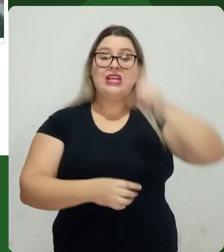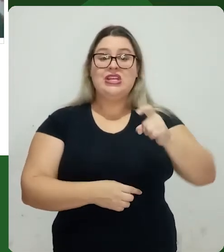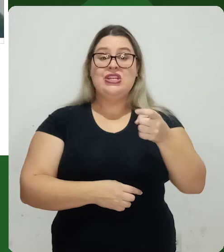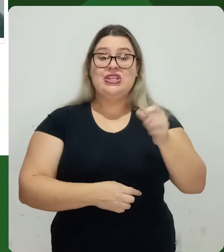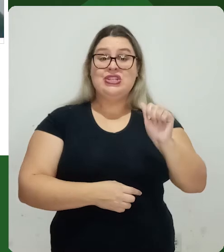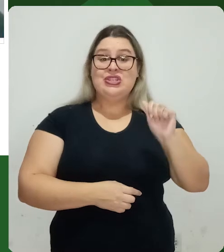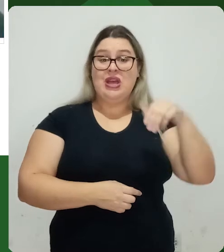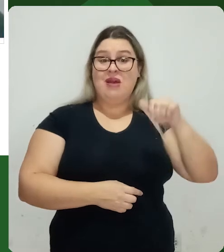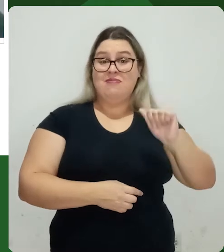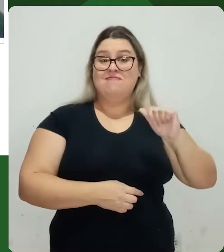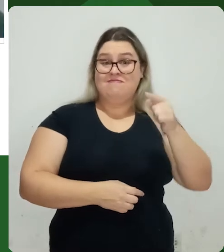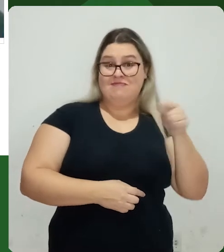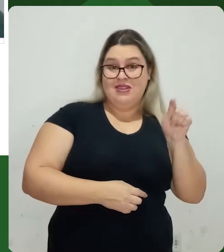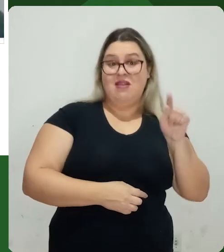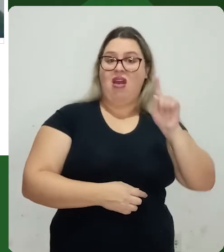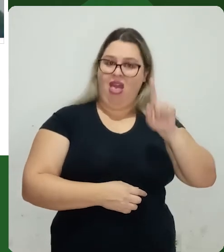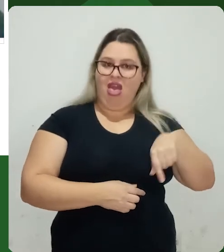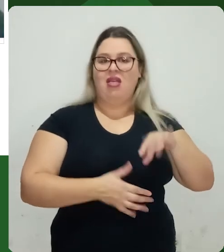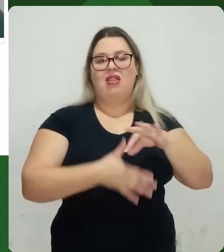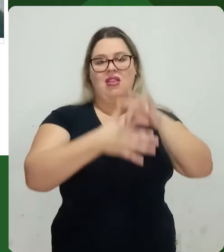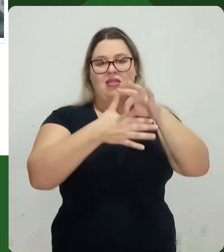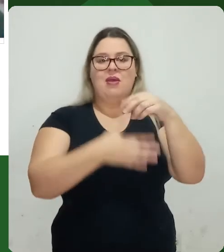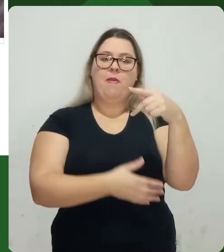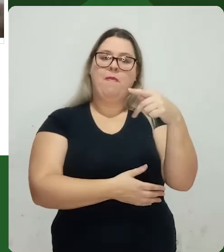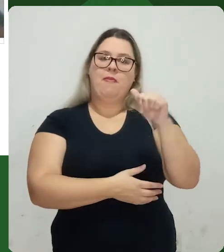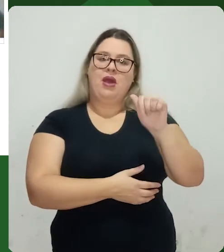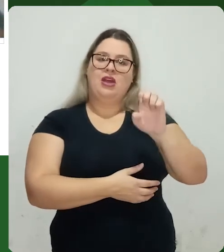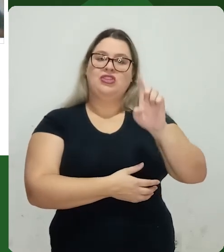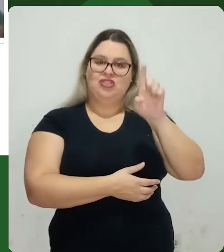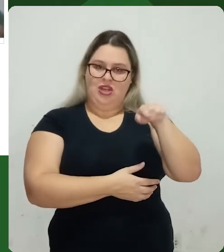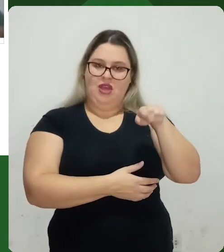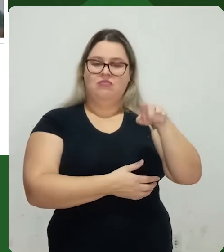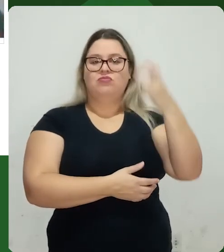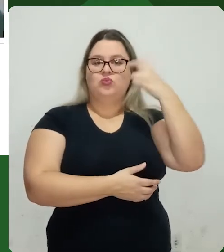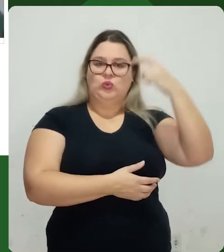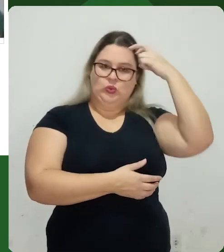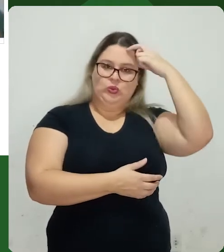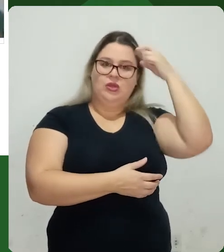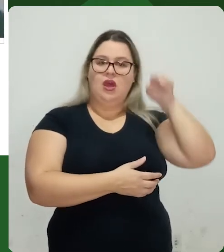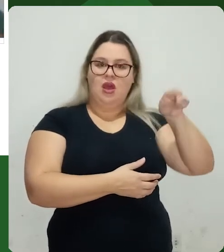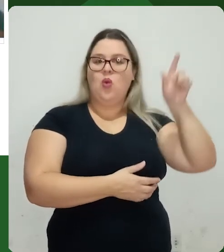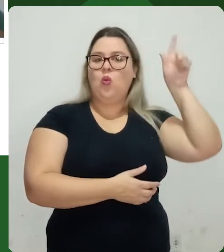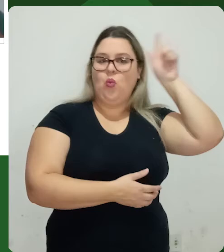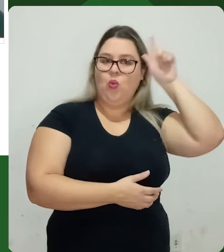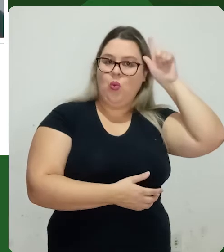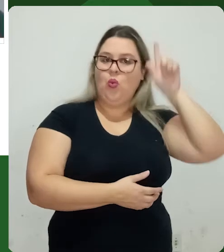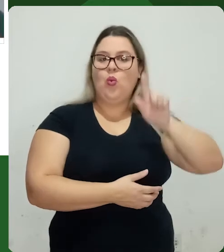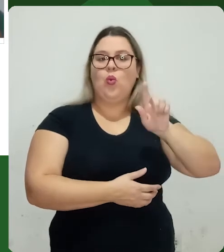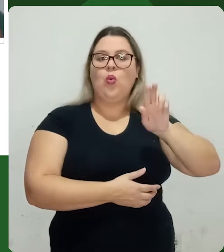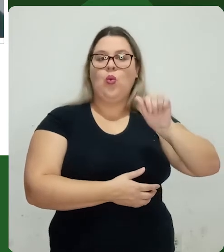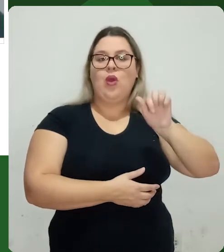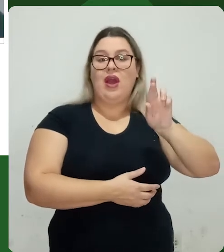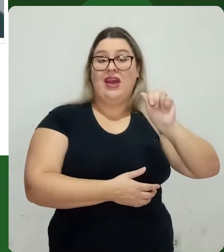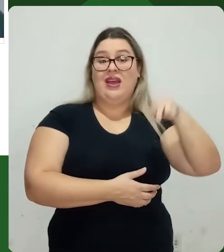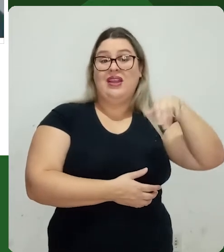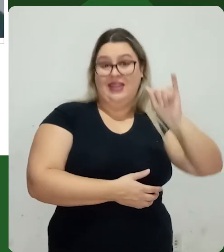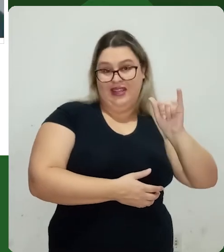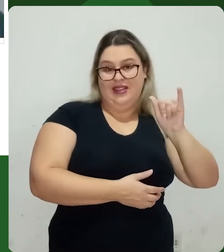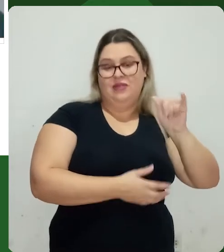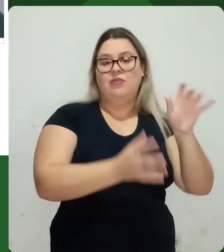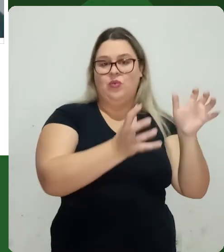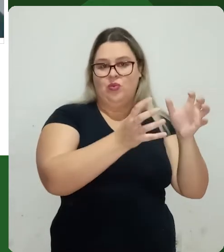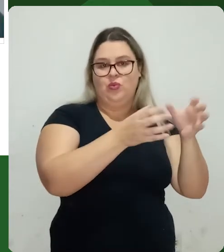dimensões. Então, o xamã, seria ou o pajé, no caso da cultura guarani, seriam quem conduziria